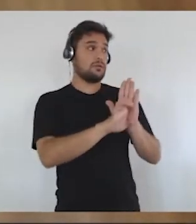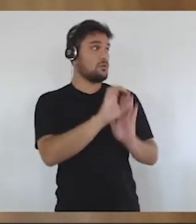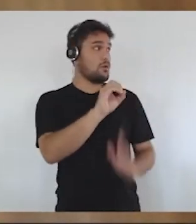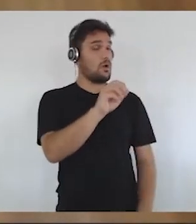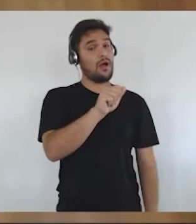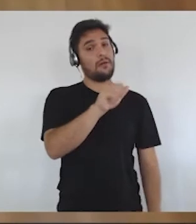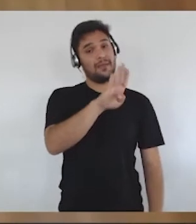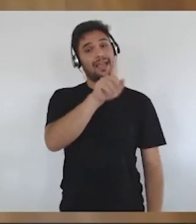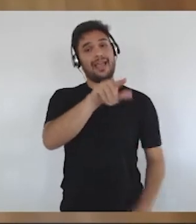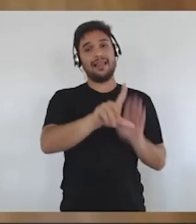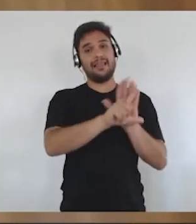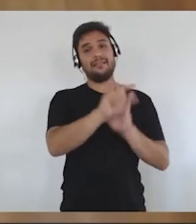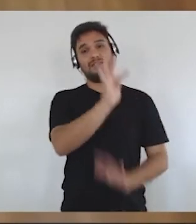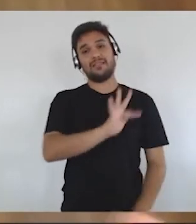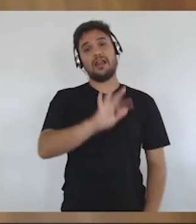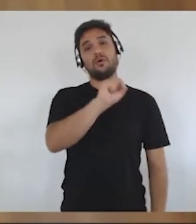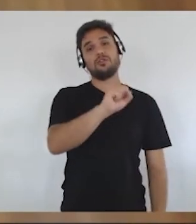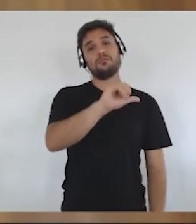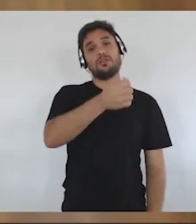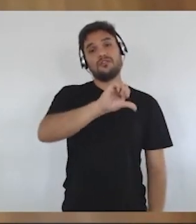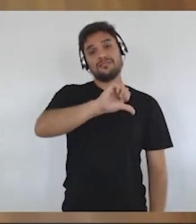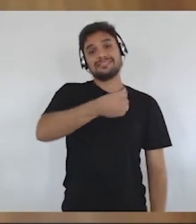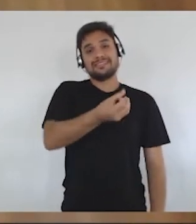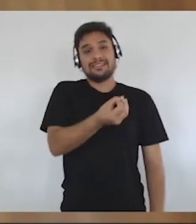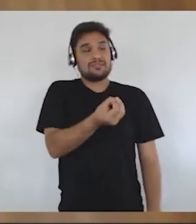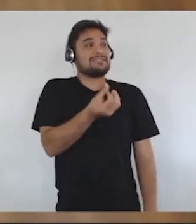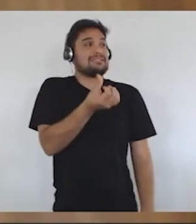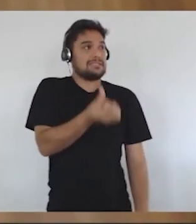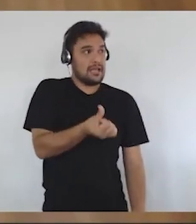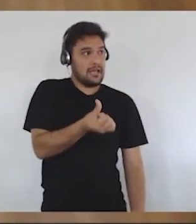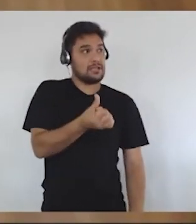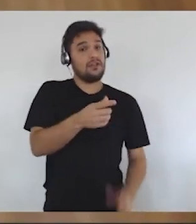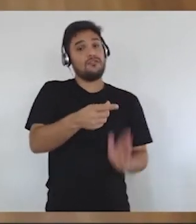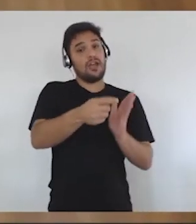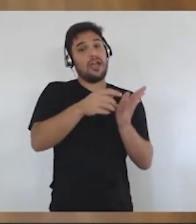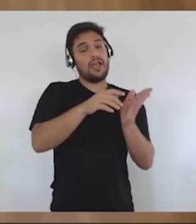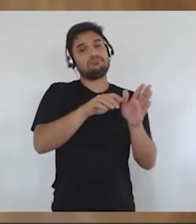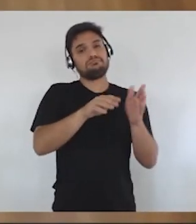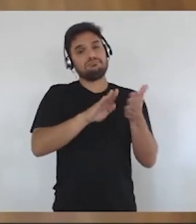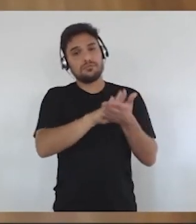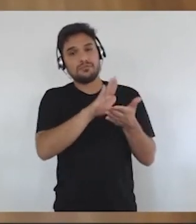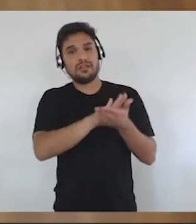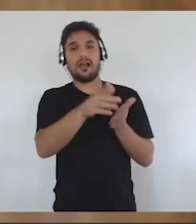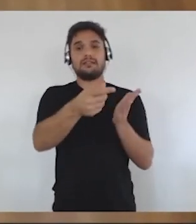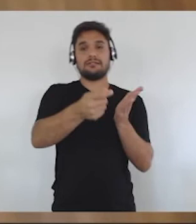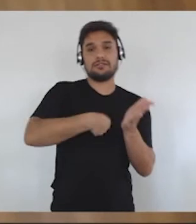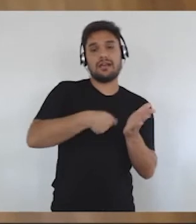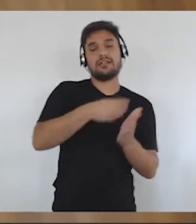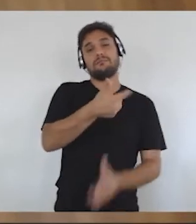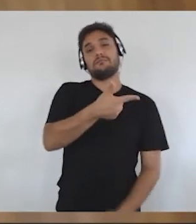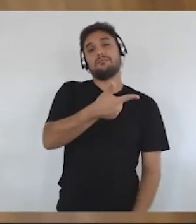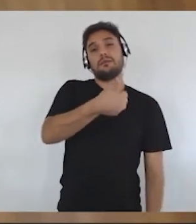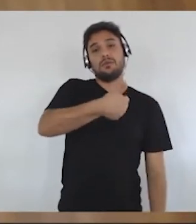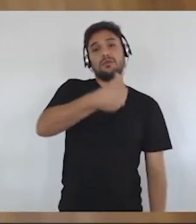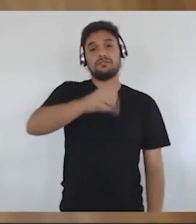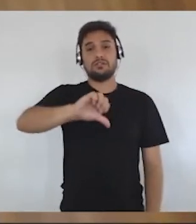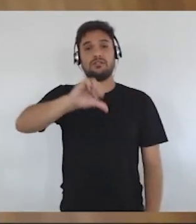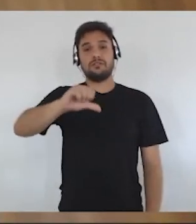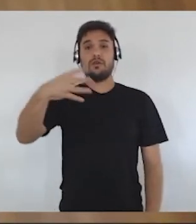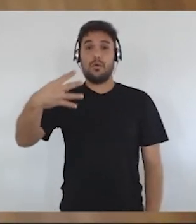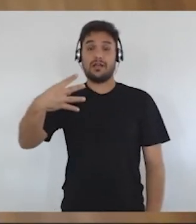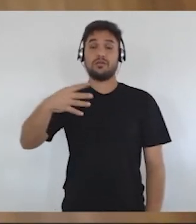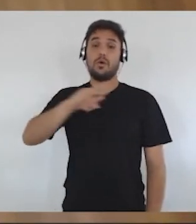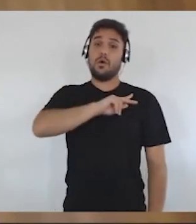lei federal, 8.906, então editada e sancionada em 1994 pelo então presidente